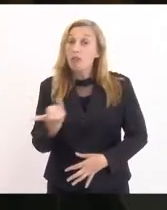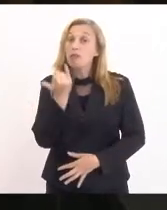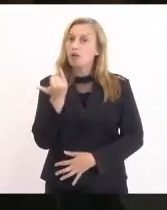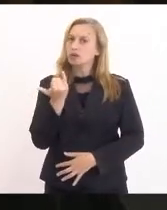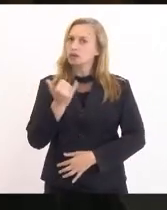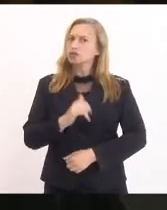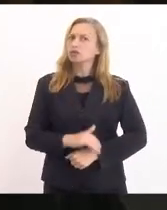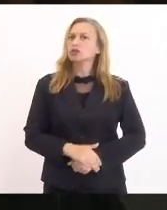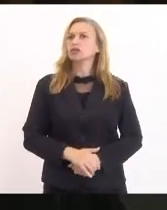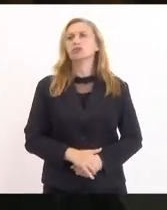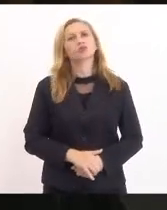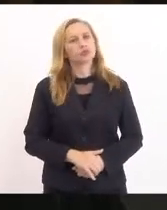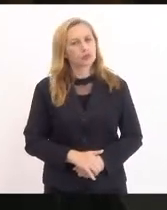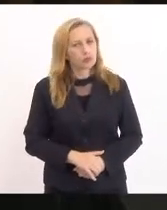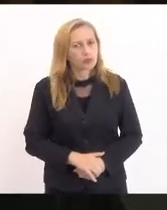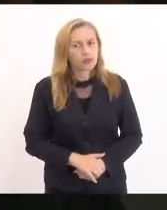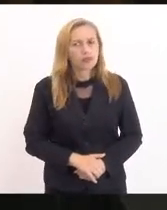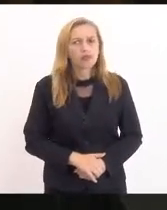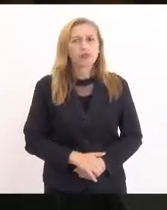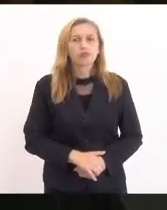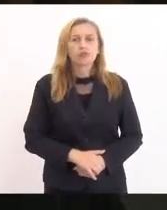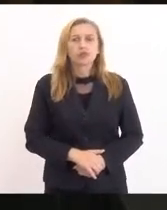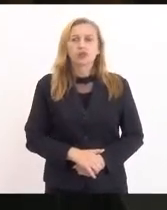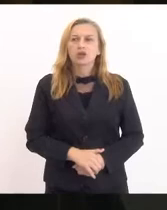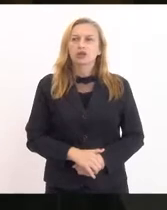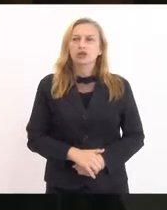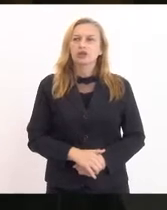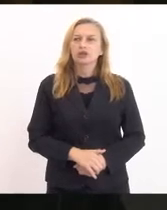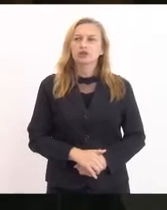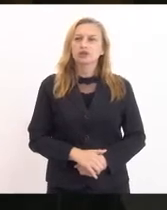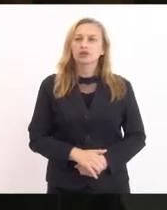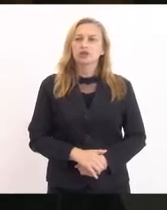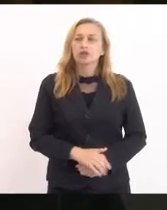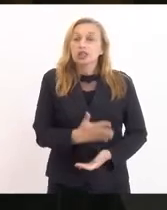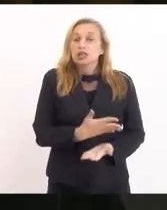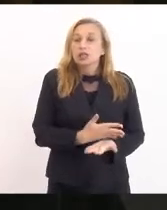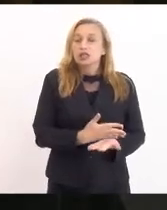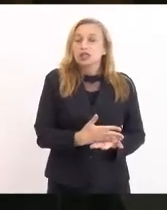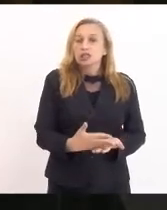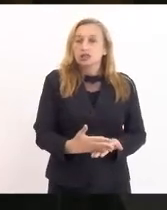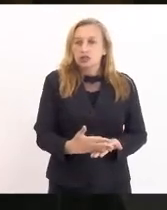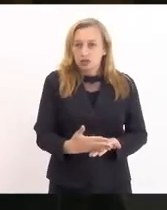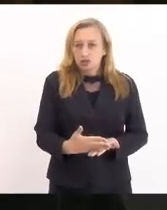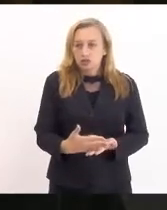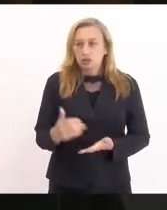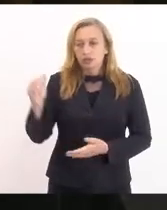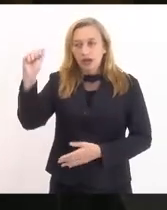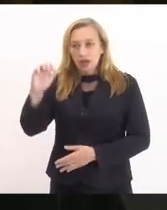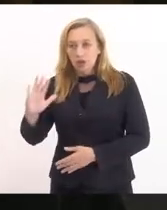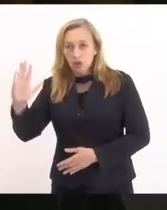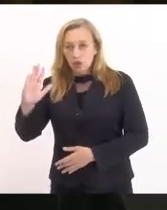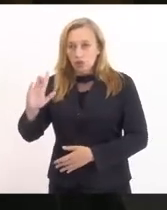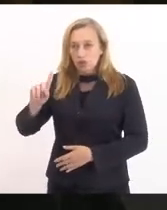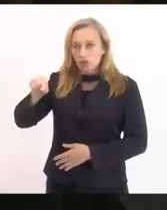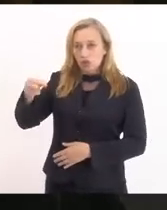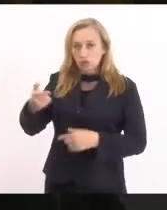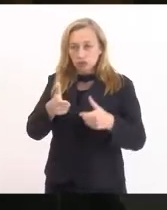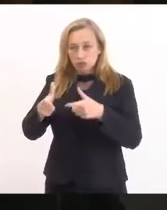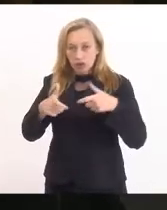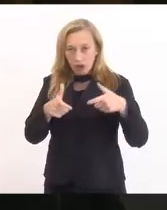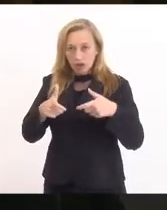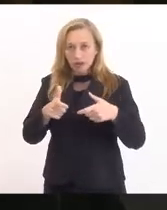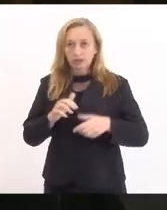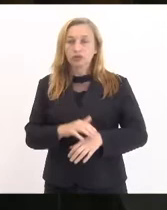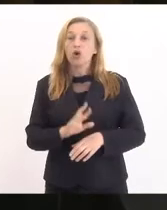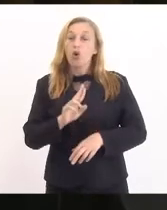importantíssimo, que é a porta de entrada para a Europa e vice-versa, né? Ou a